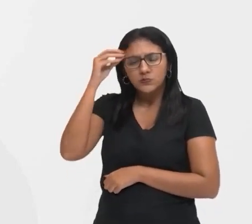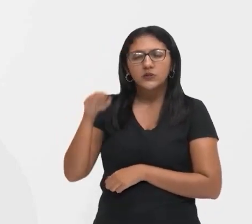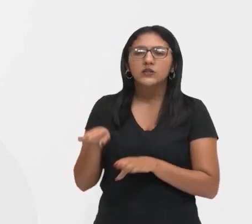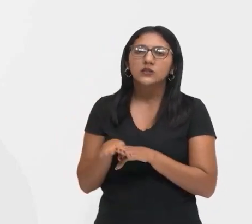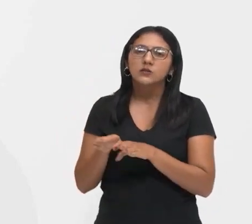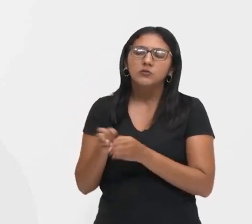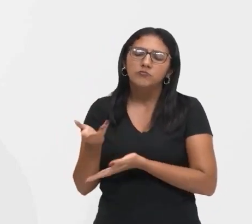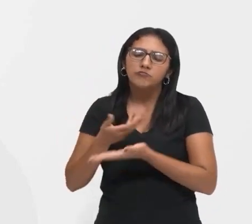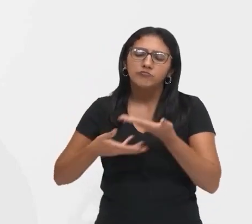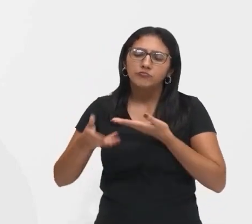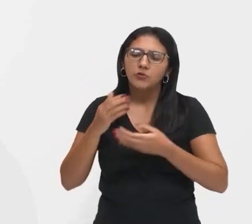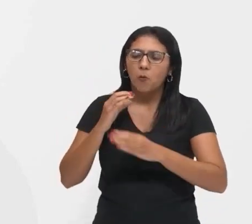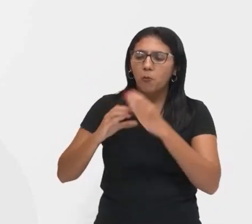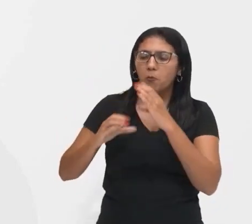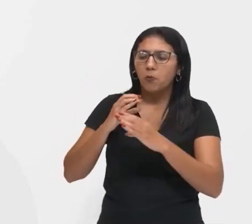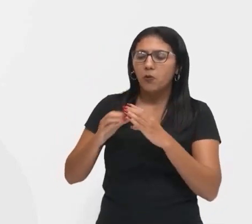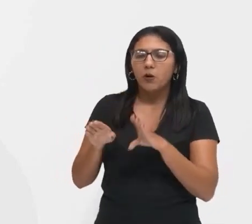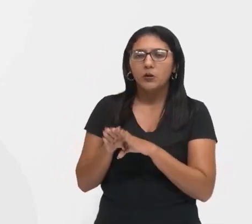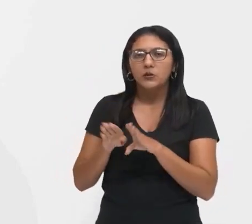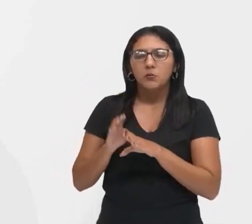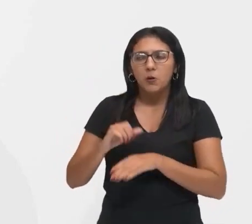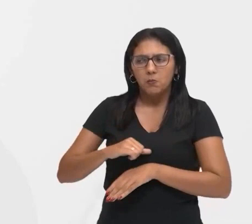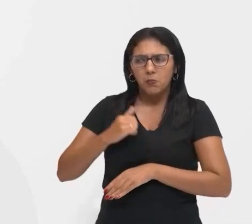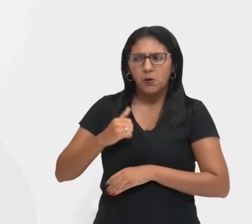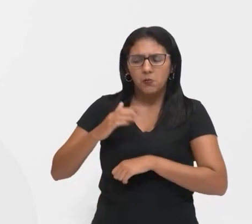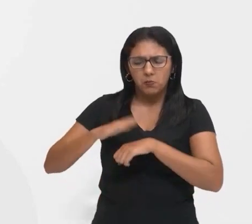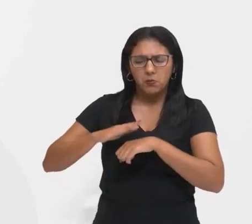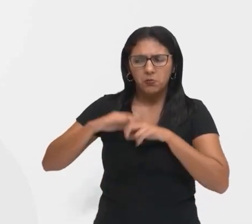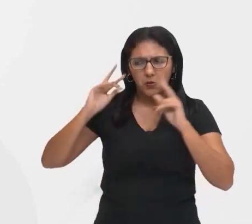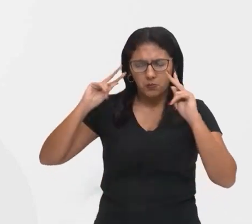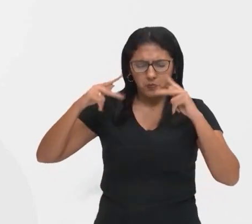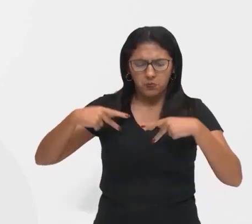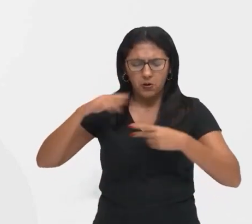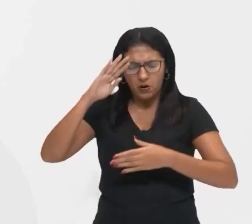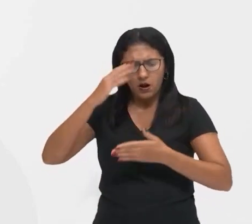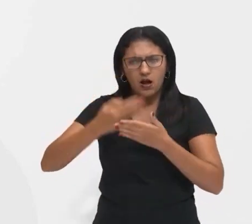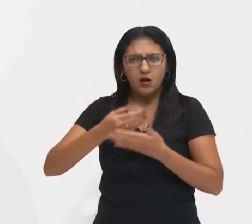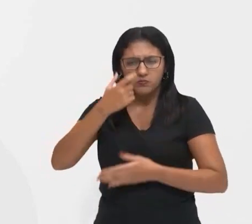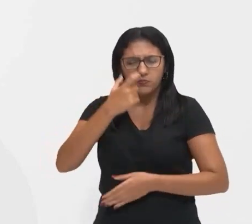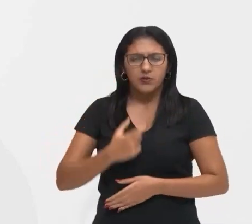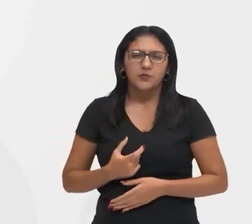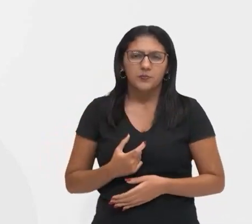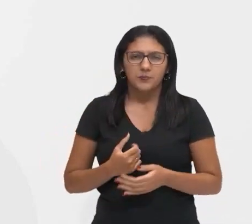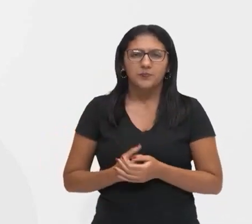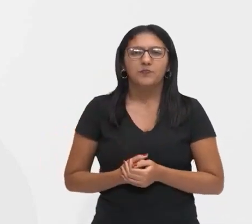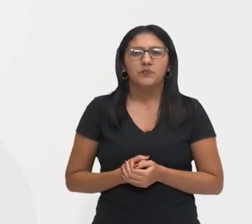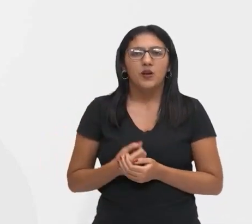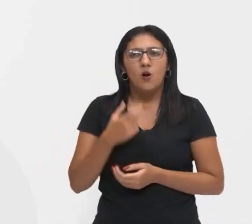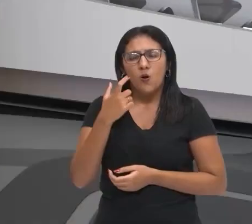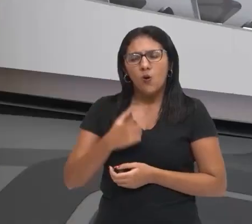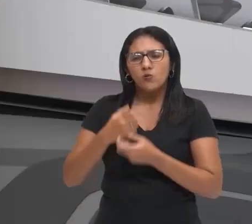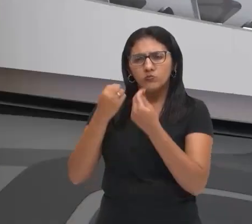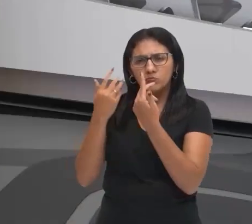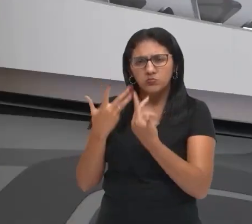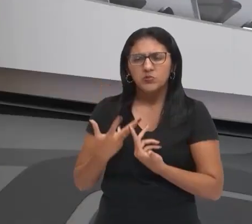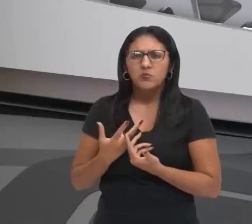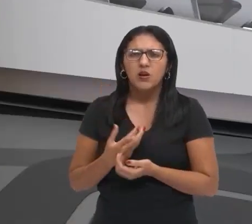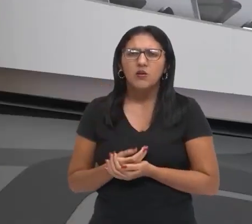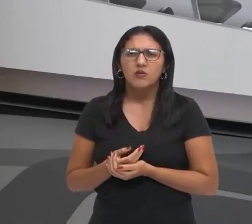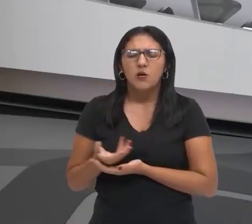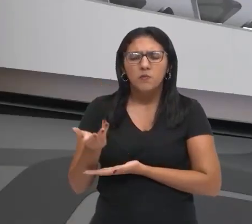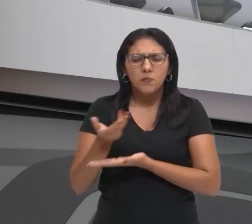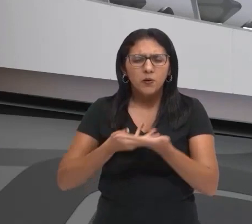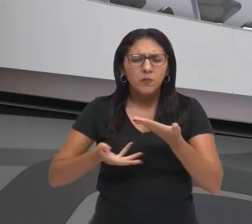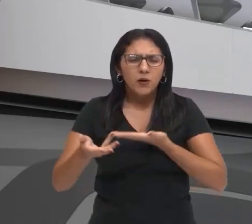e a autoconfiança. Então, quando eu explico, quando eu faço esse exercício de comunicar